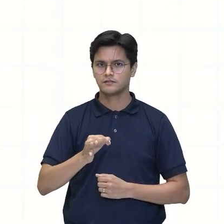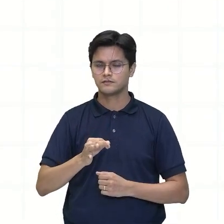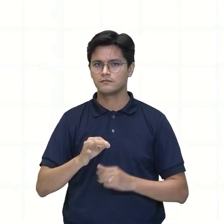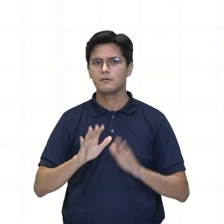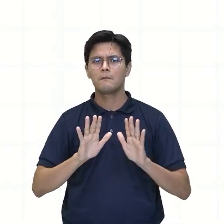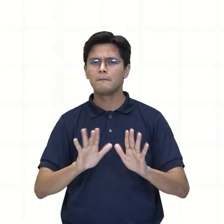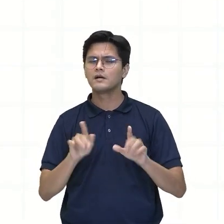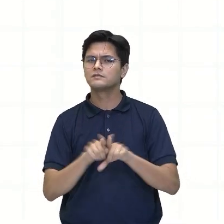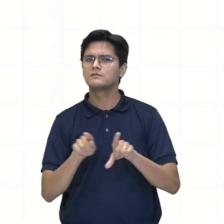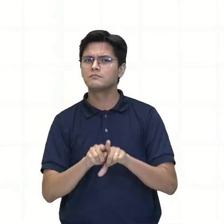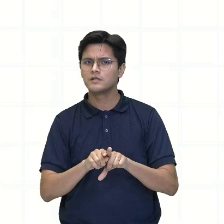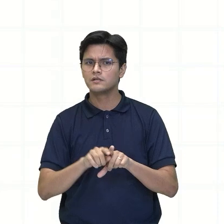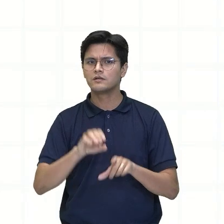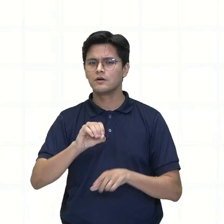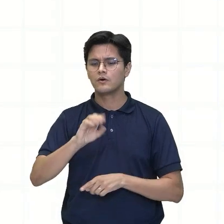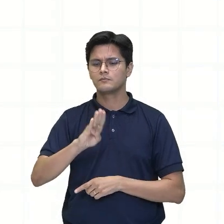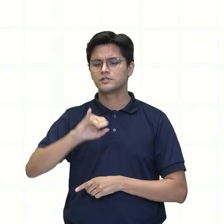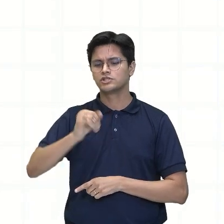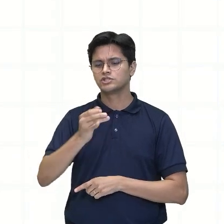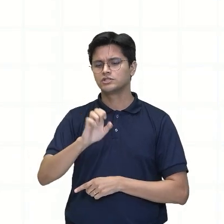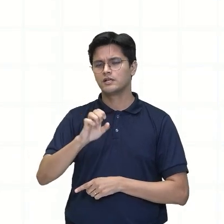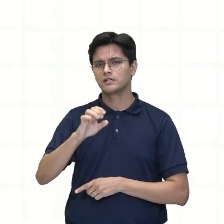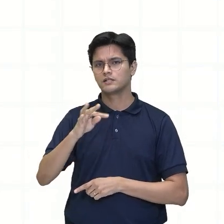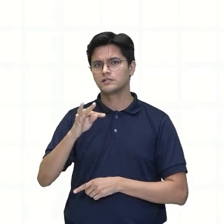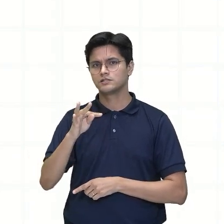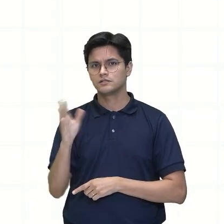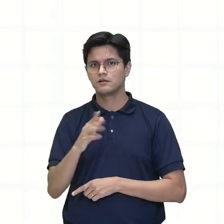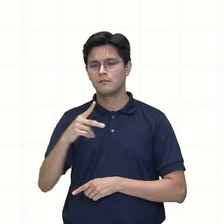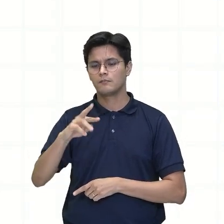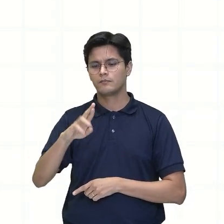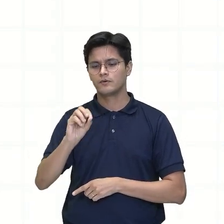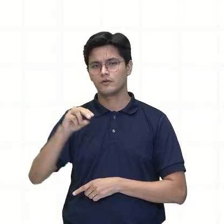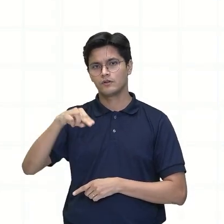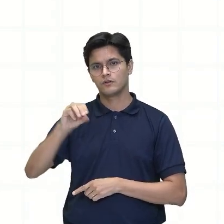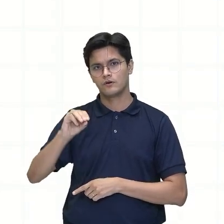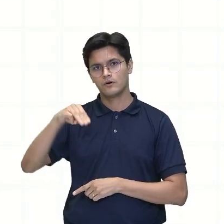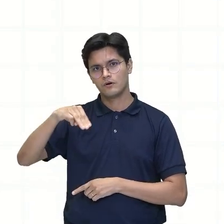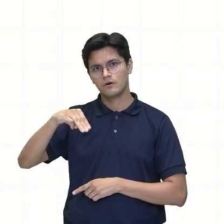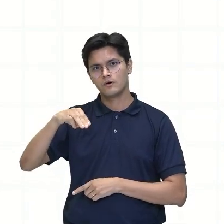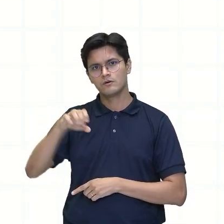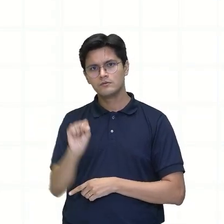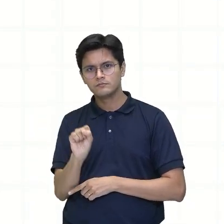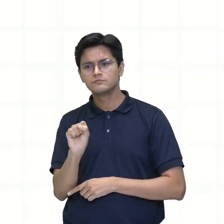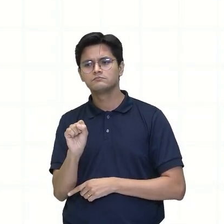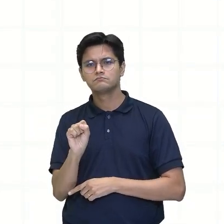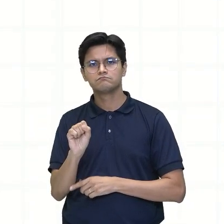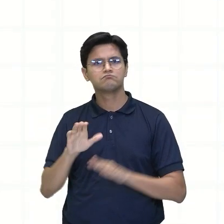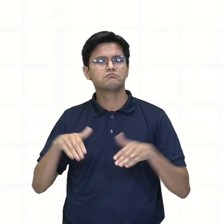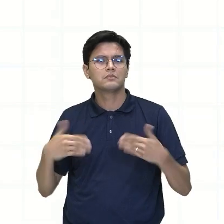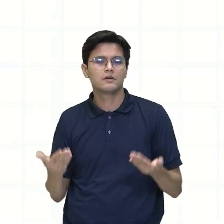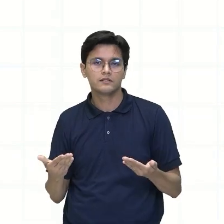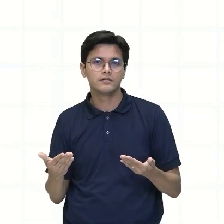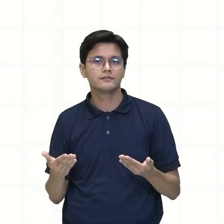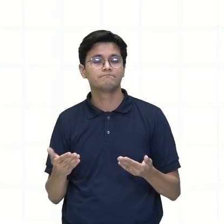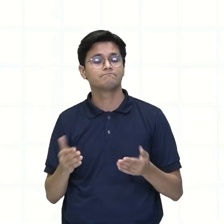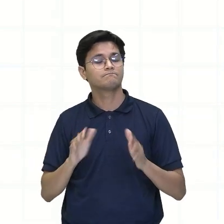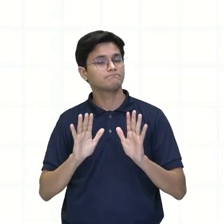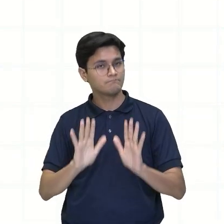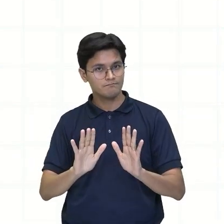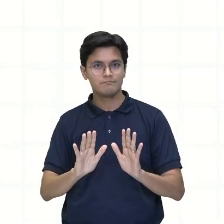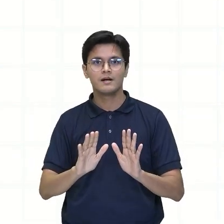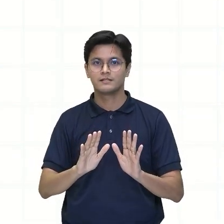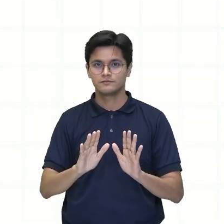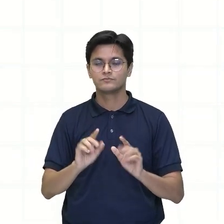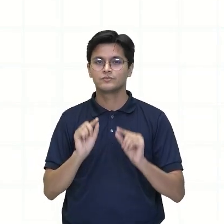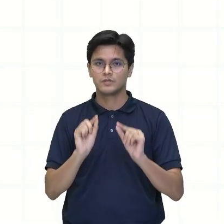que a gente acabou de estudar? Então, né, no imperativo não tem sujeito, não tem pronome, não